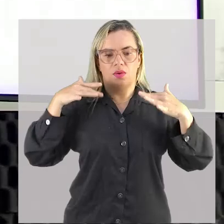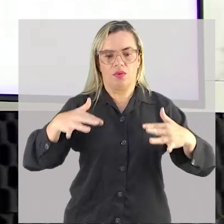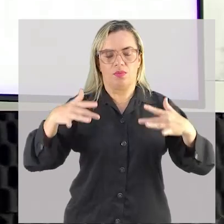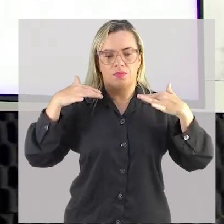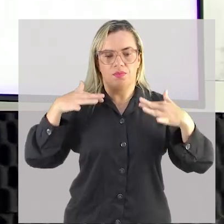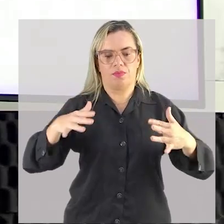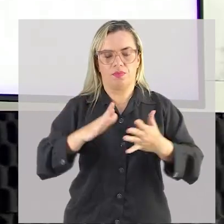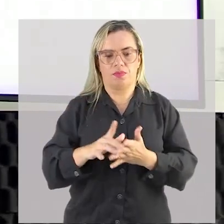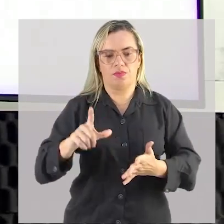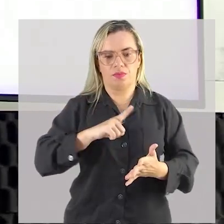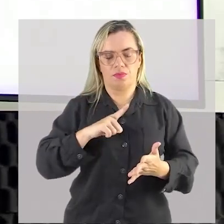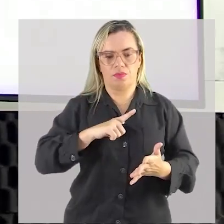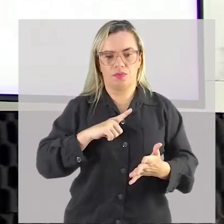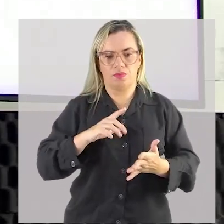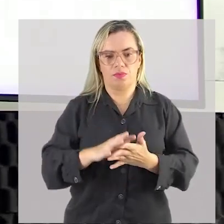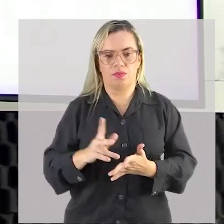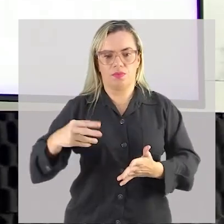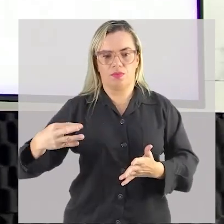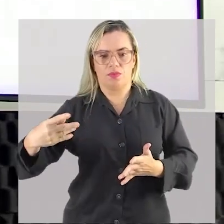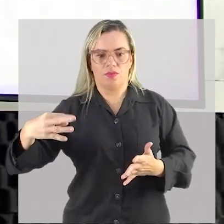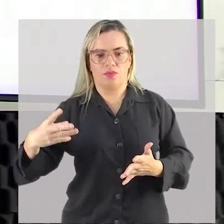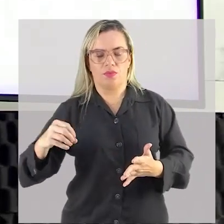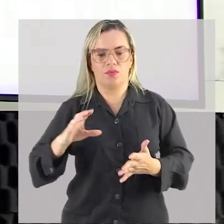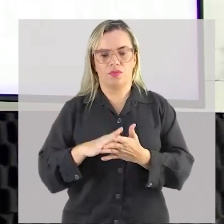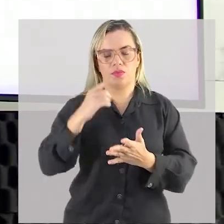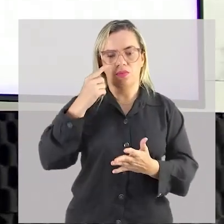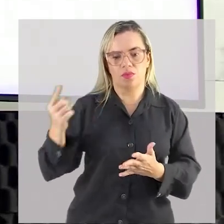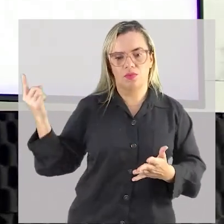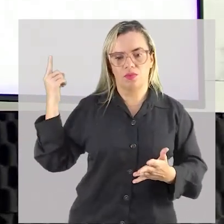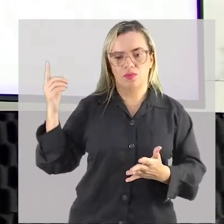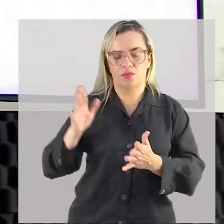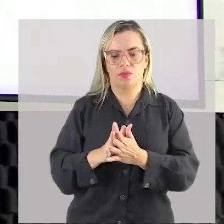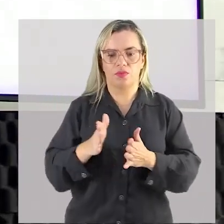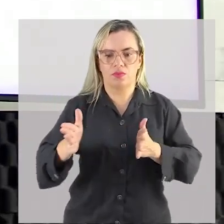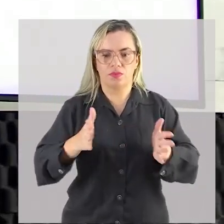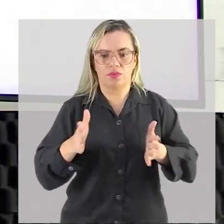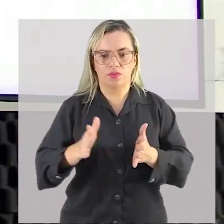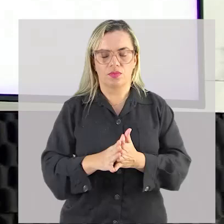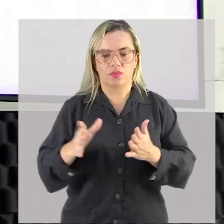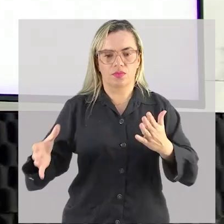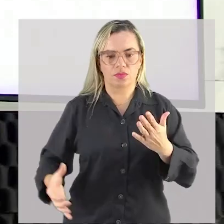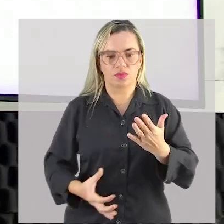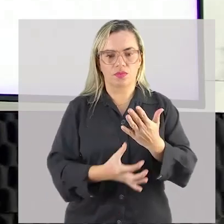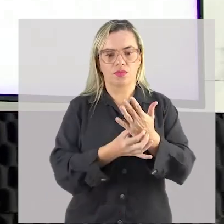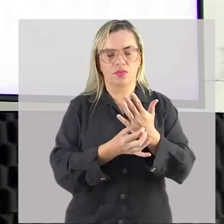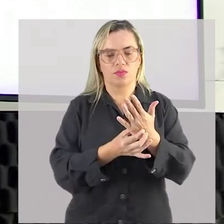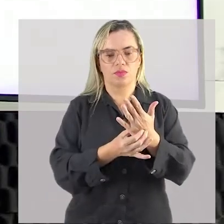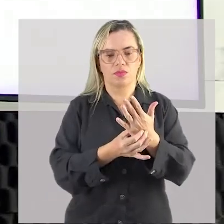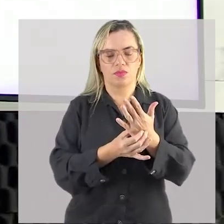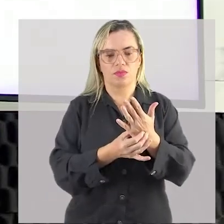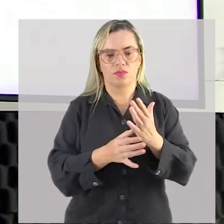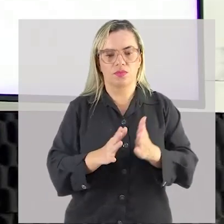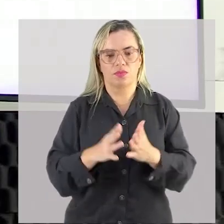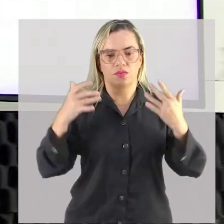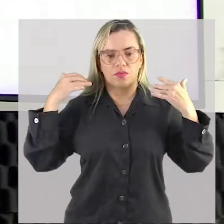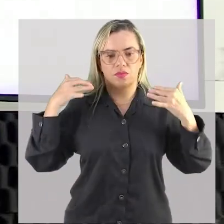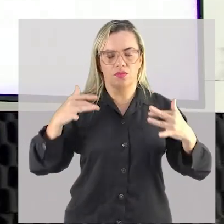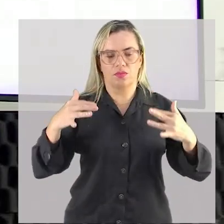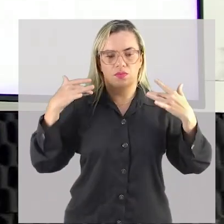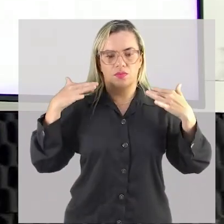naturalismo e parnasianismo então a vertente do Realismo que é o